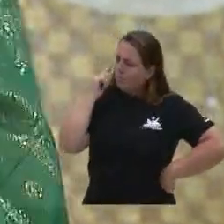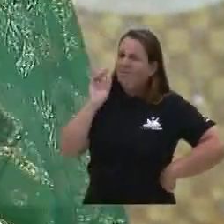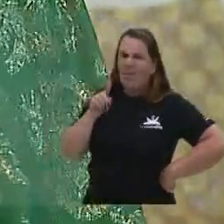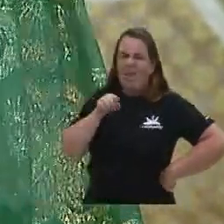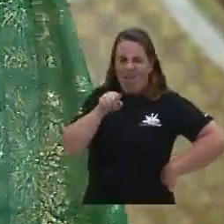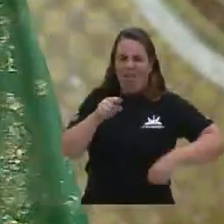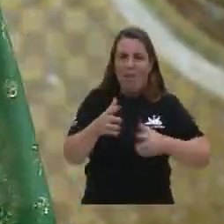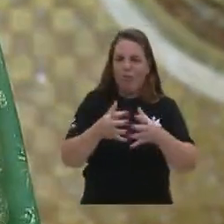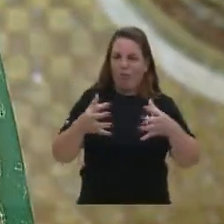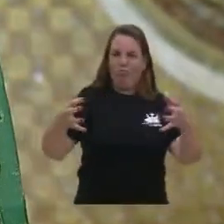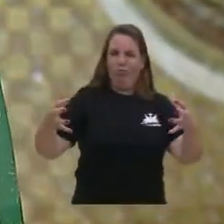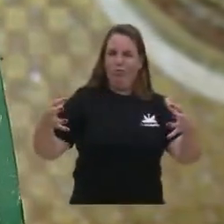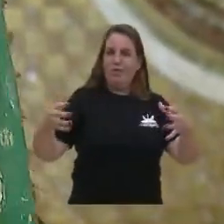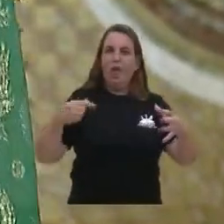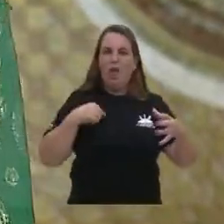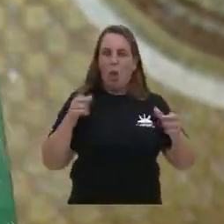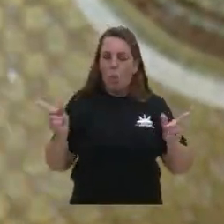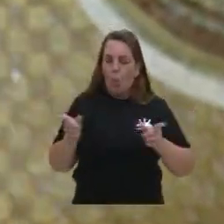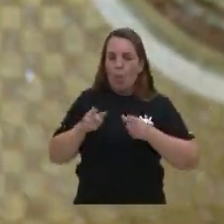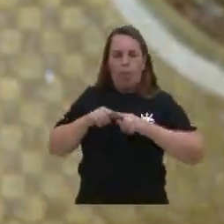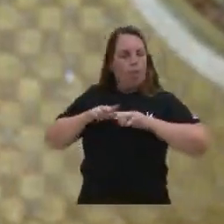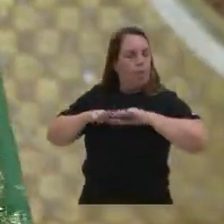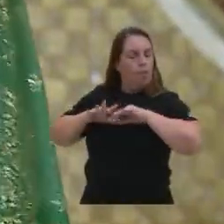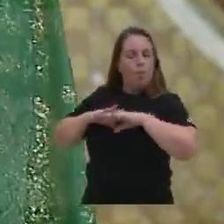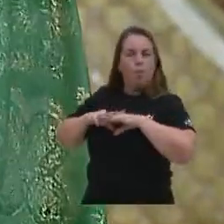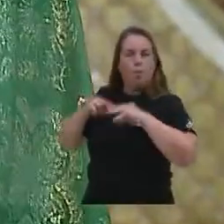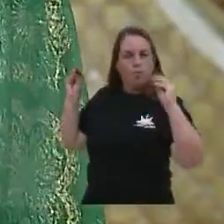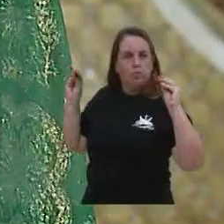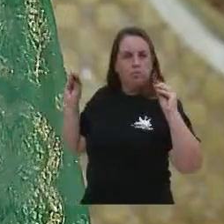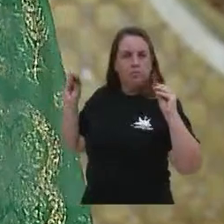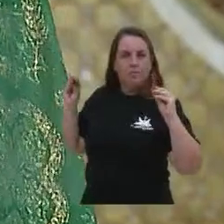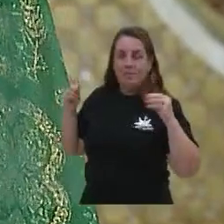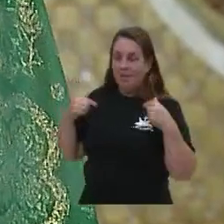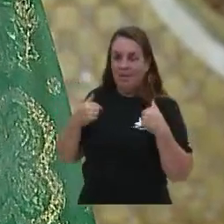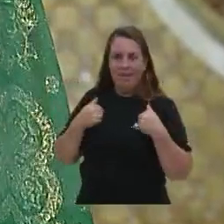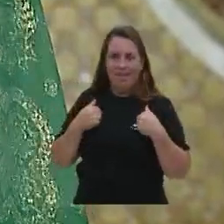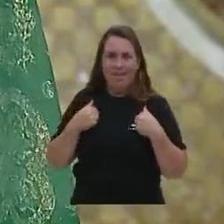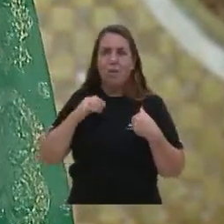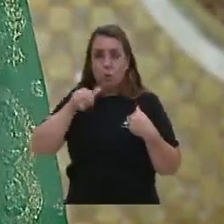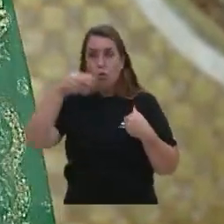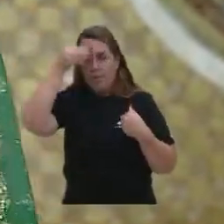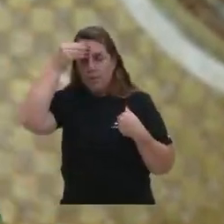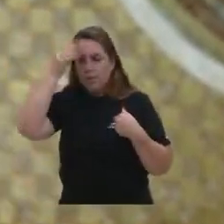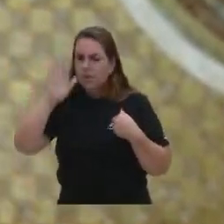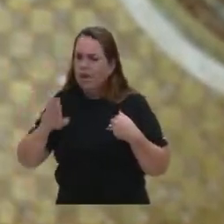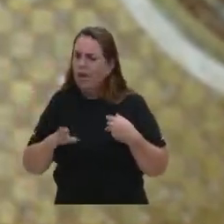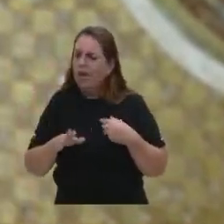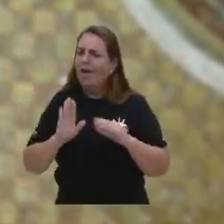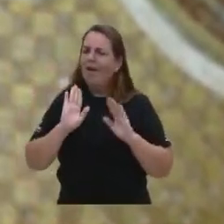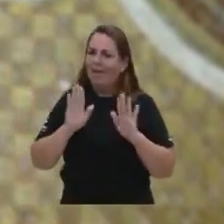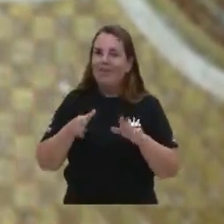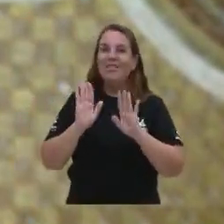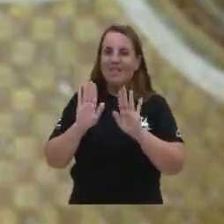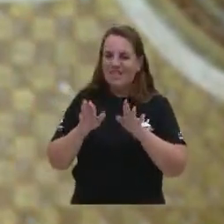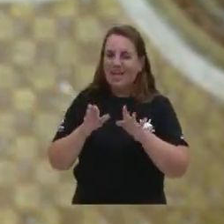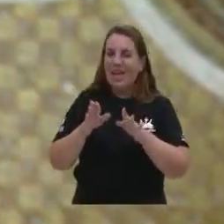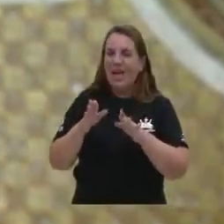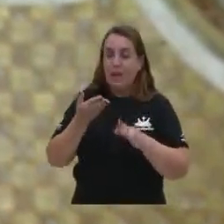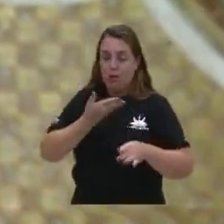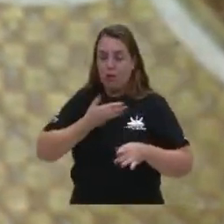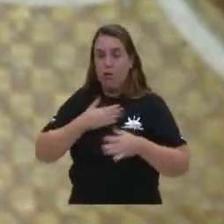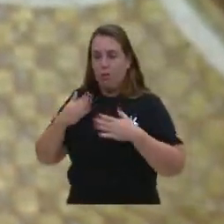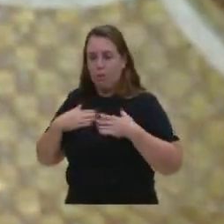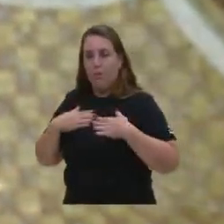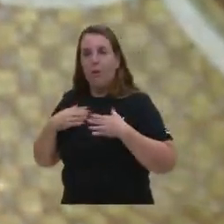desapareça. Então era hora de João Batista não deixar nada que o prendesse. Era hora de passar os seus discípulos